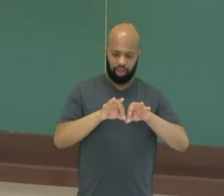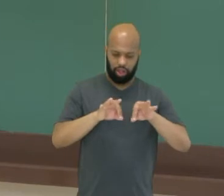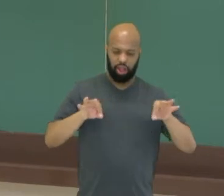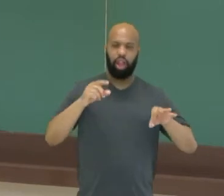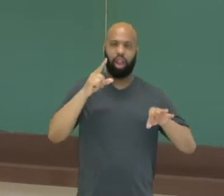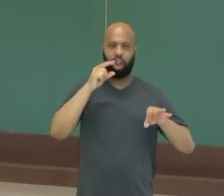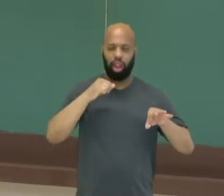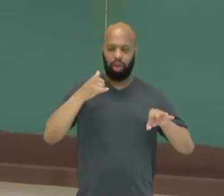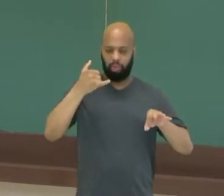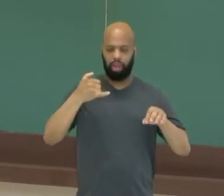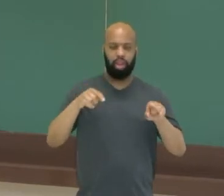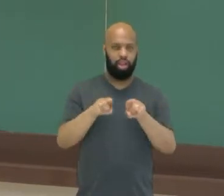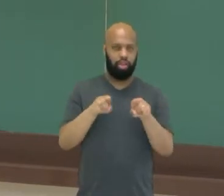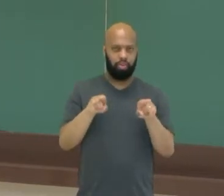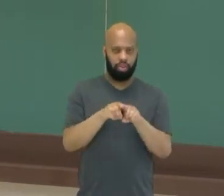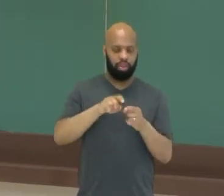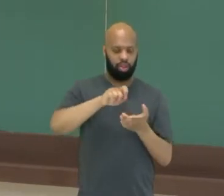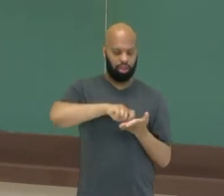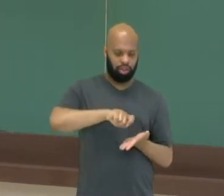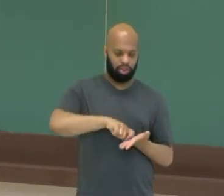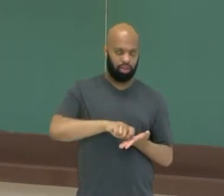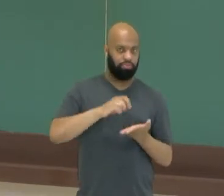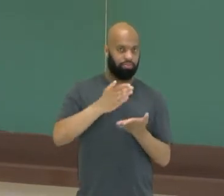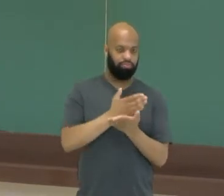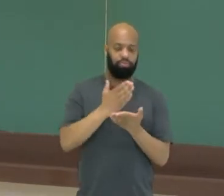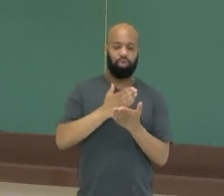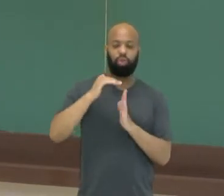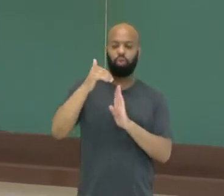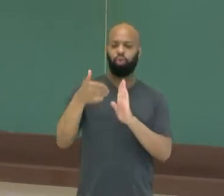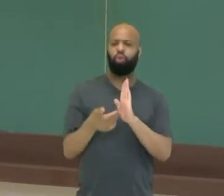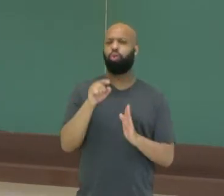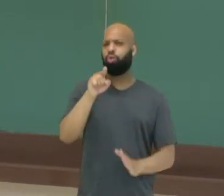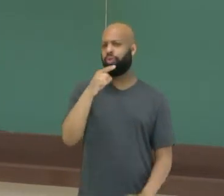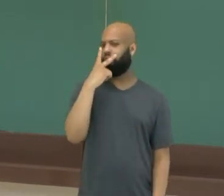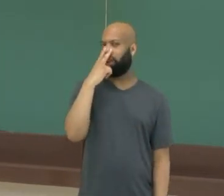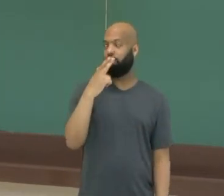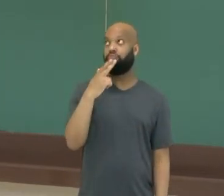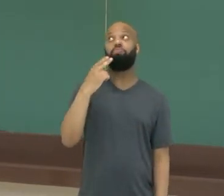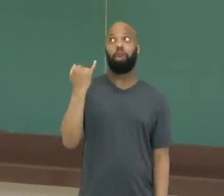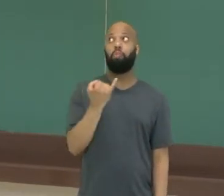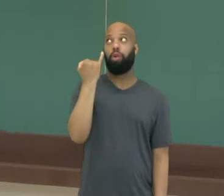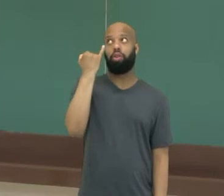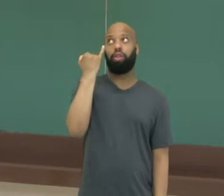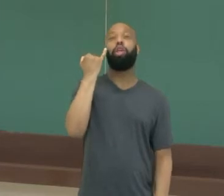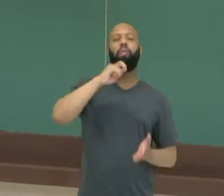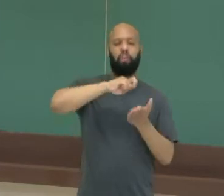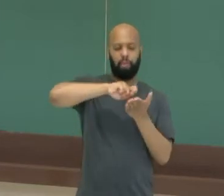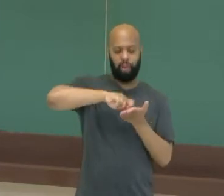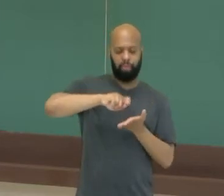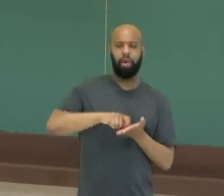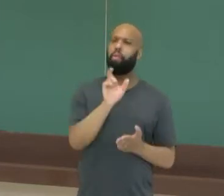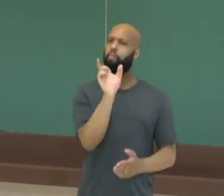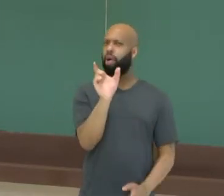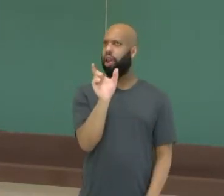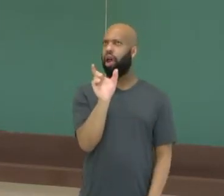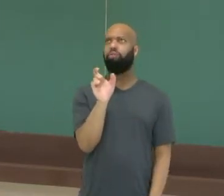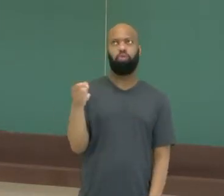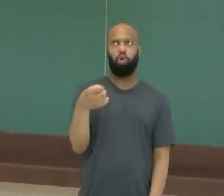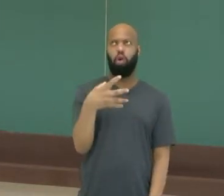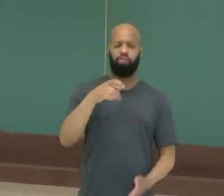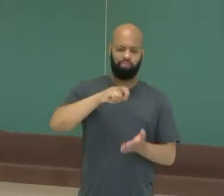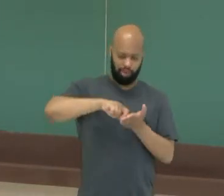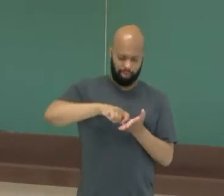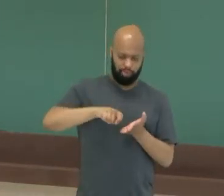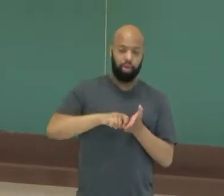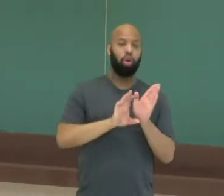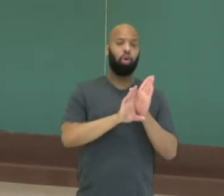as anotações, os registros de tudo aquilo que você julgar importante, palavras, conceitos que